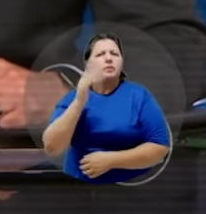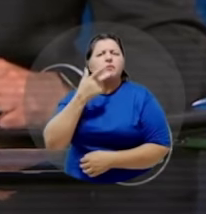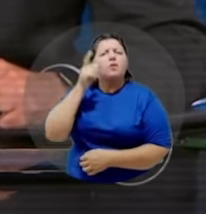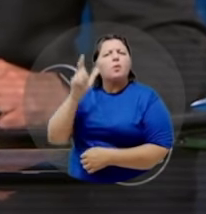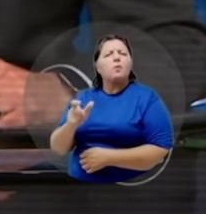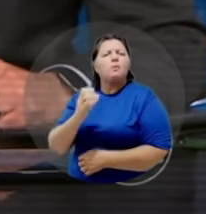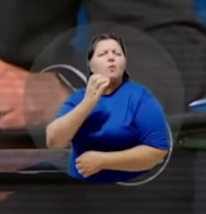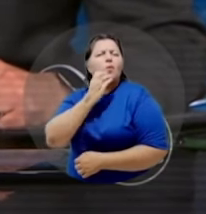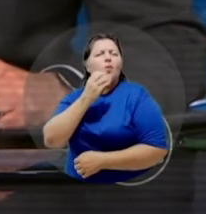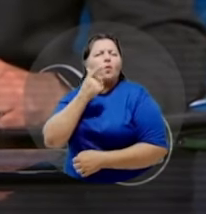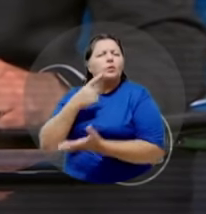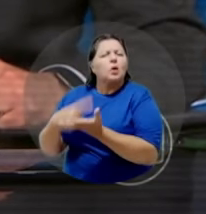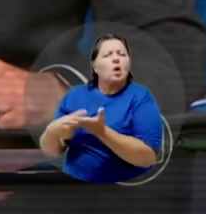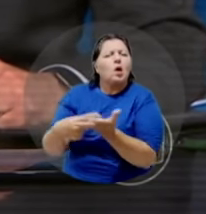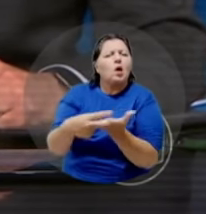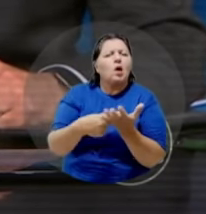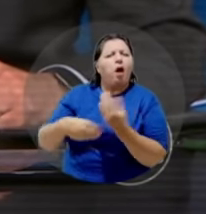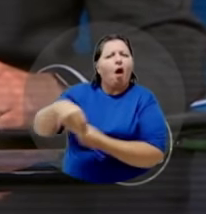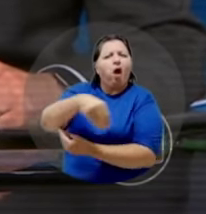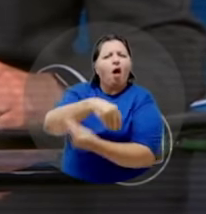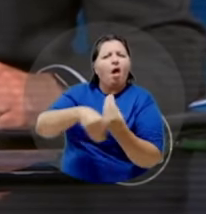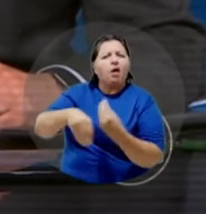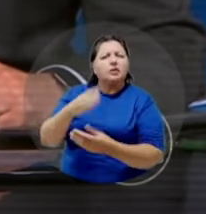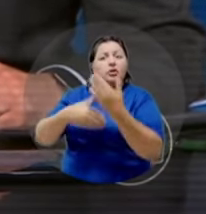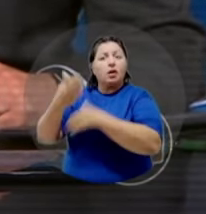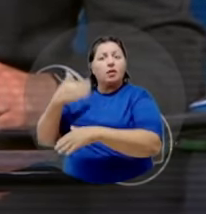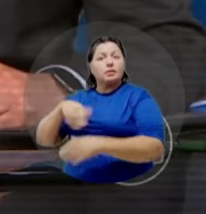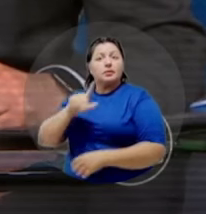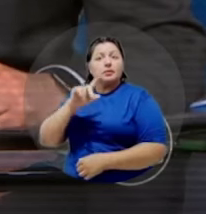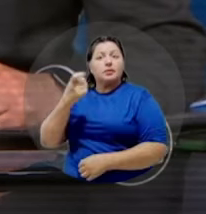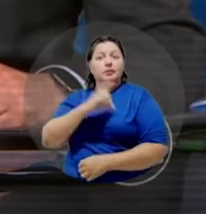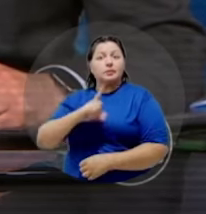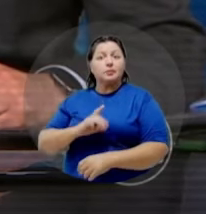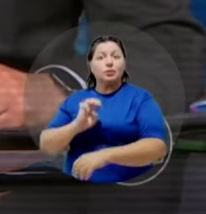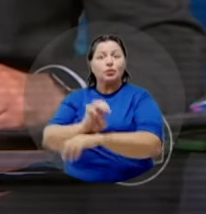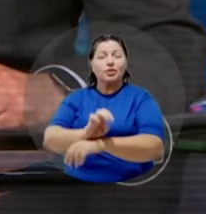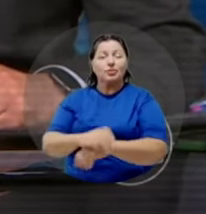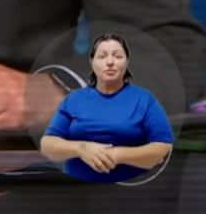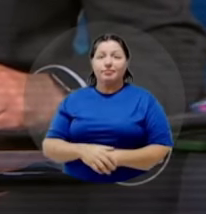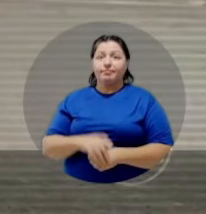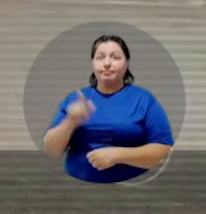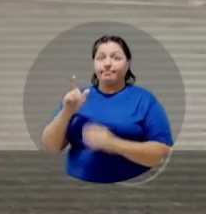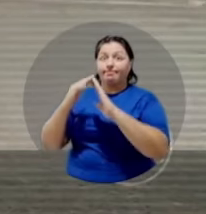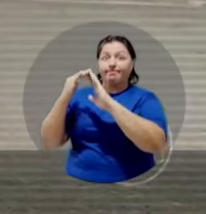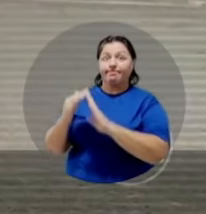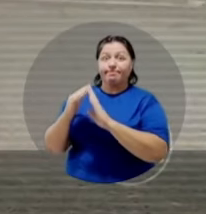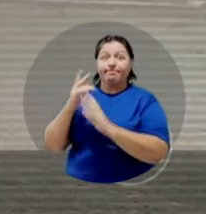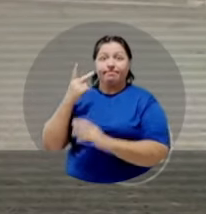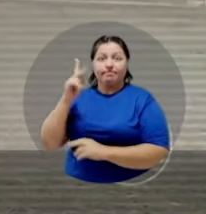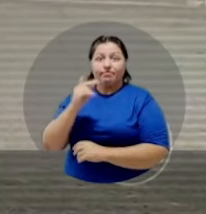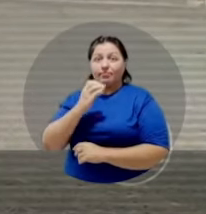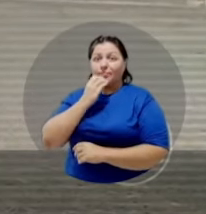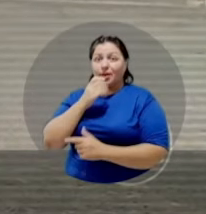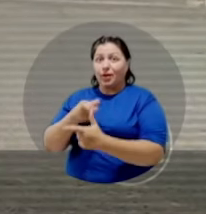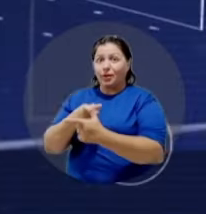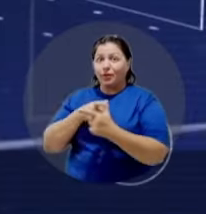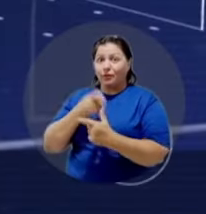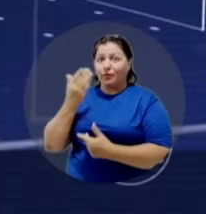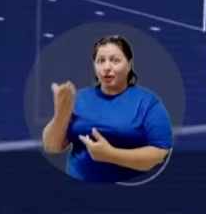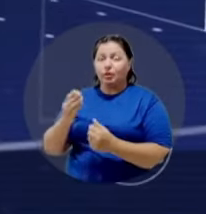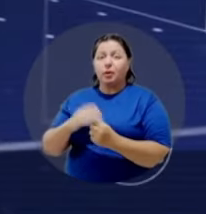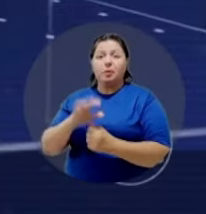da PF, Dantas teria praticado crimes de corrupção desde quando era deputado estadual. Na casa do agora